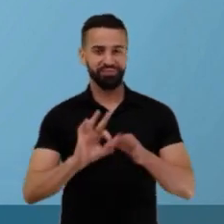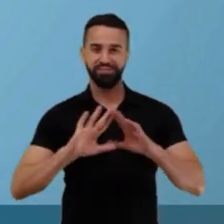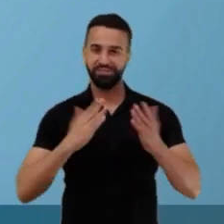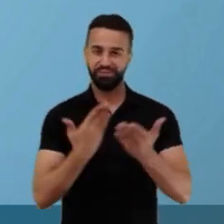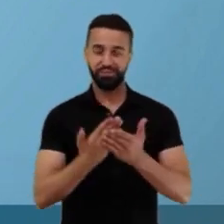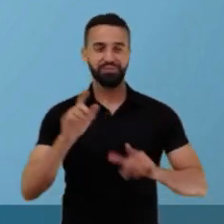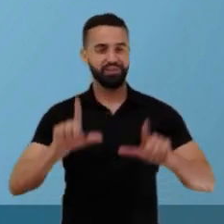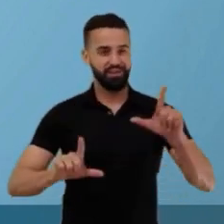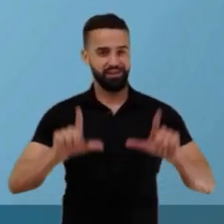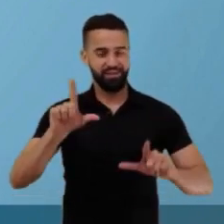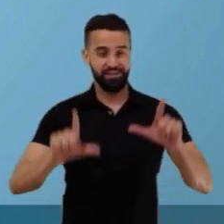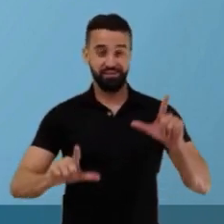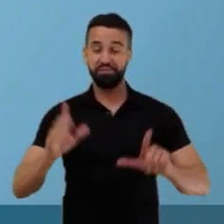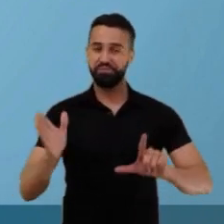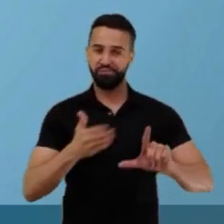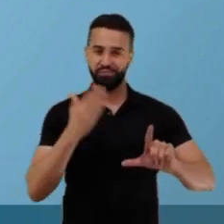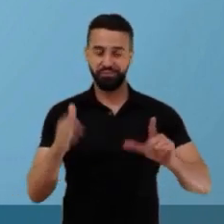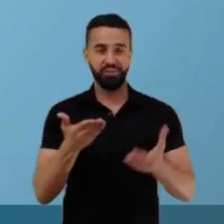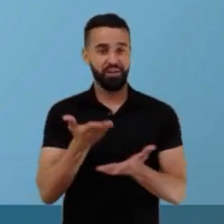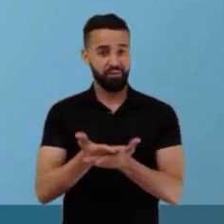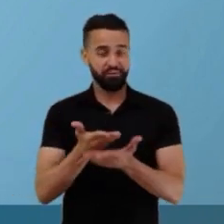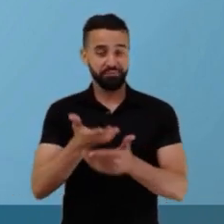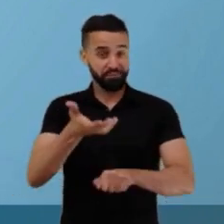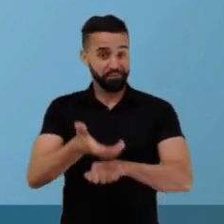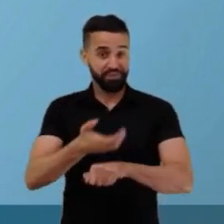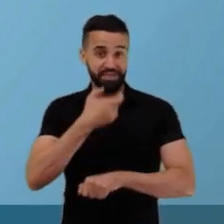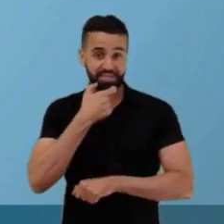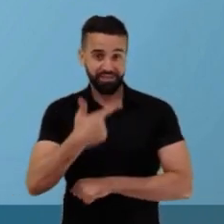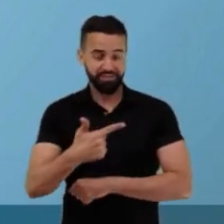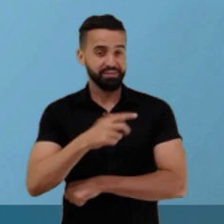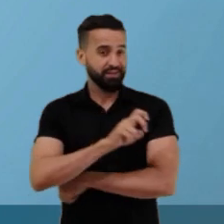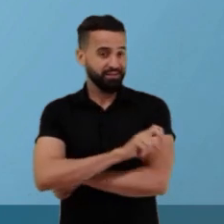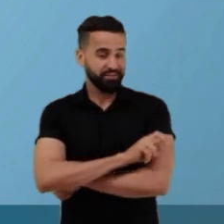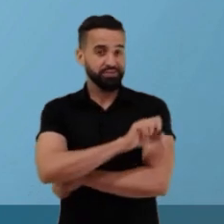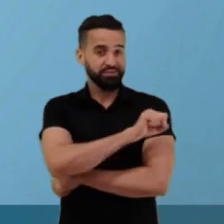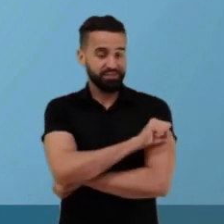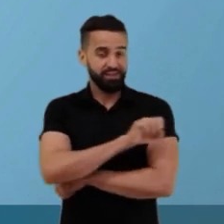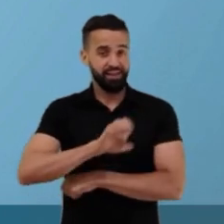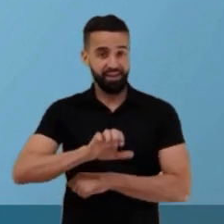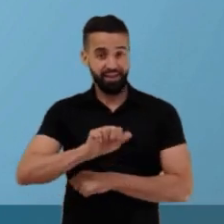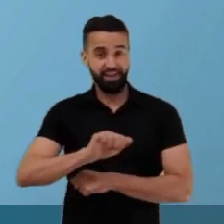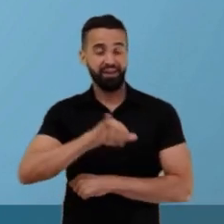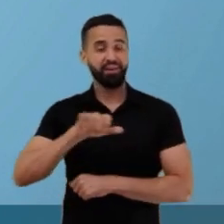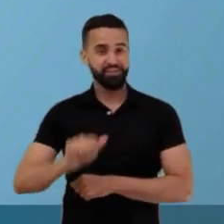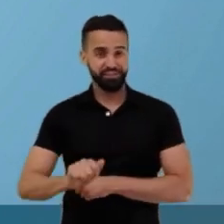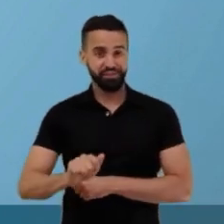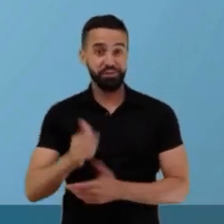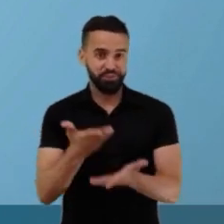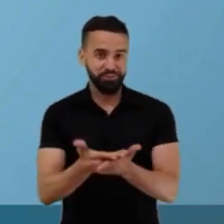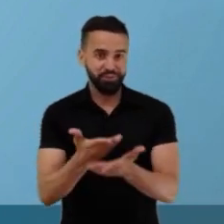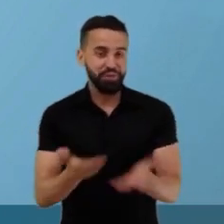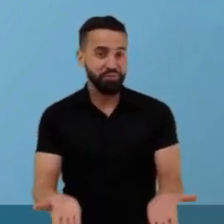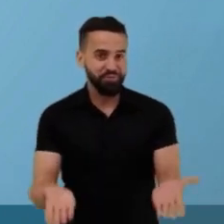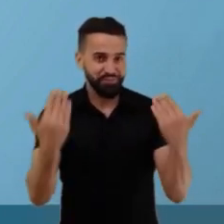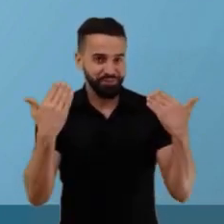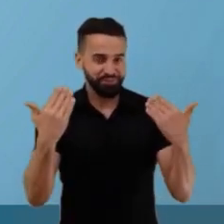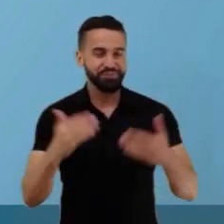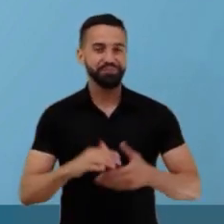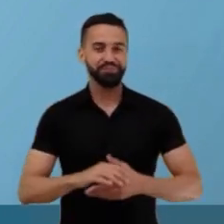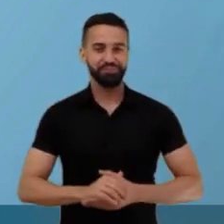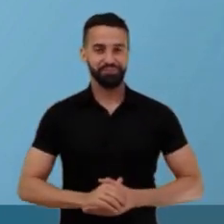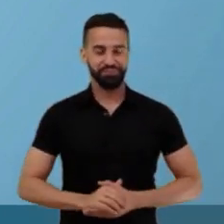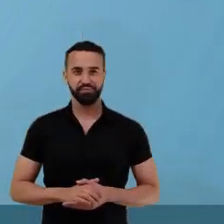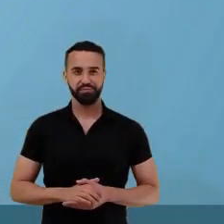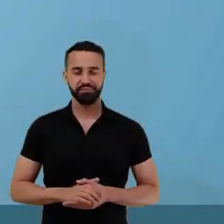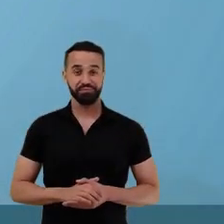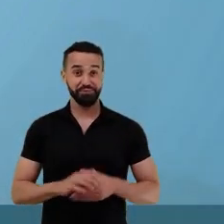Escola TV com videoaulas de inglês para a quinta a oitava série da EAJA. Let's study? Vamos